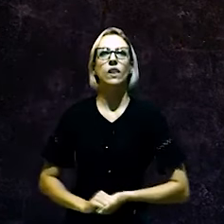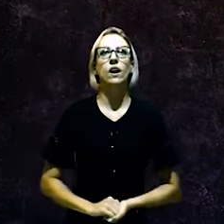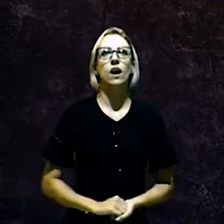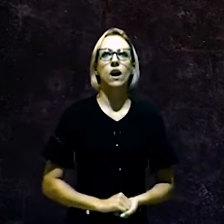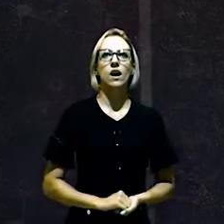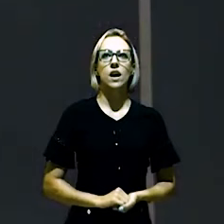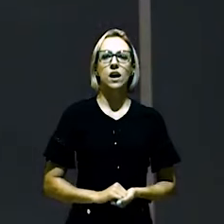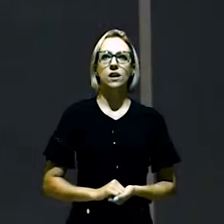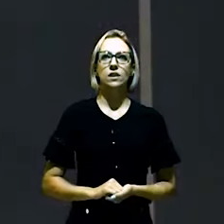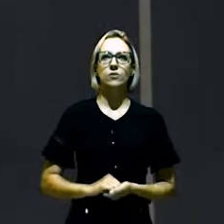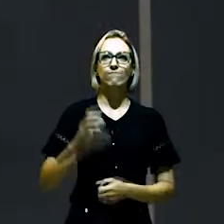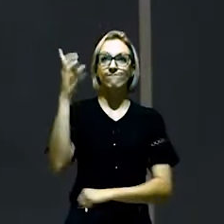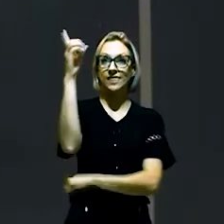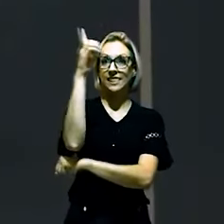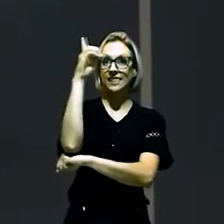Davi seu pai.